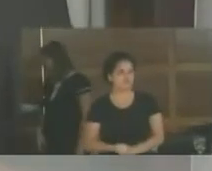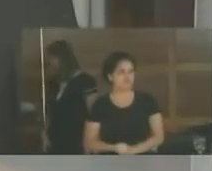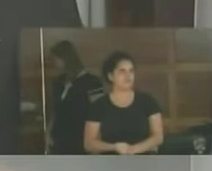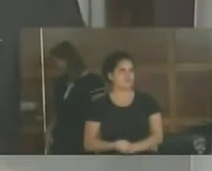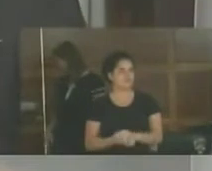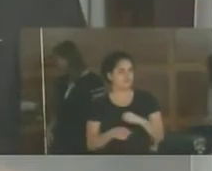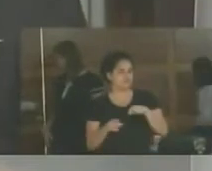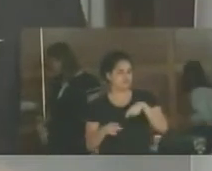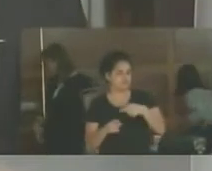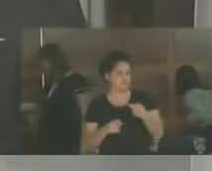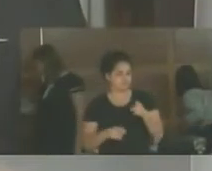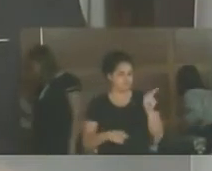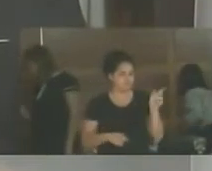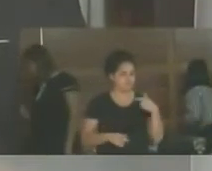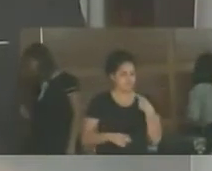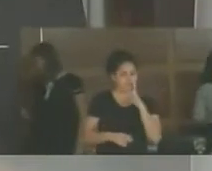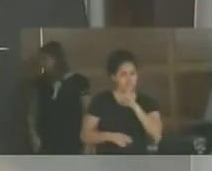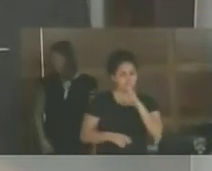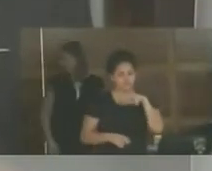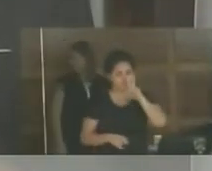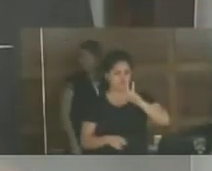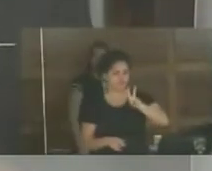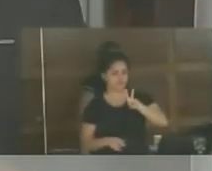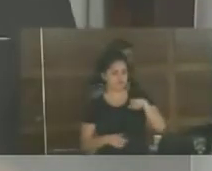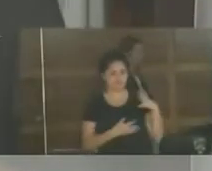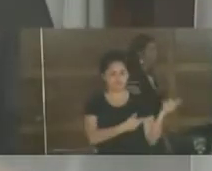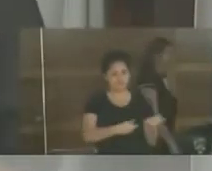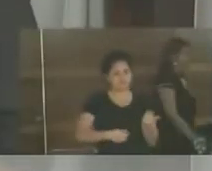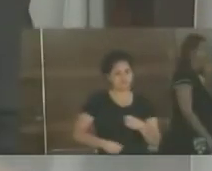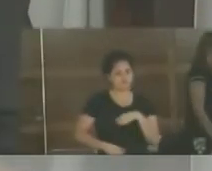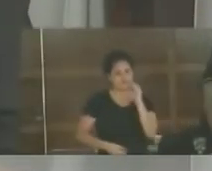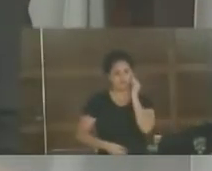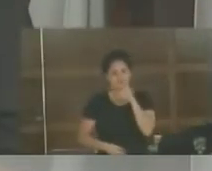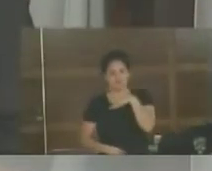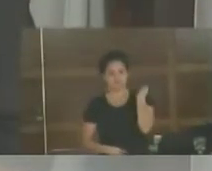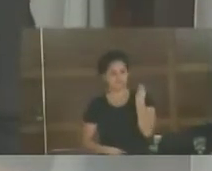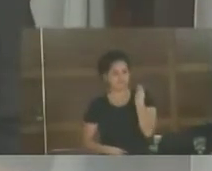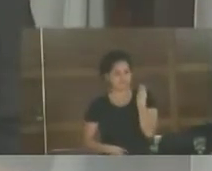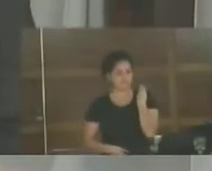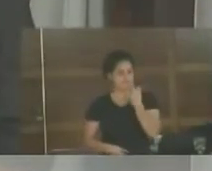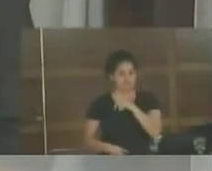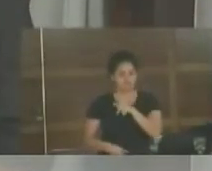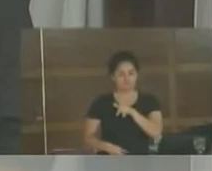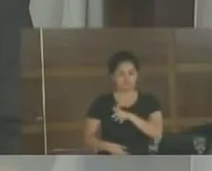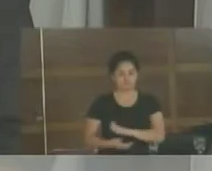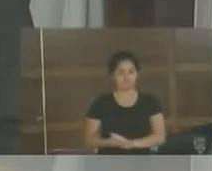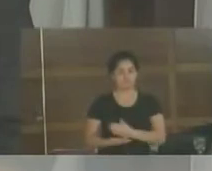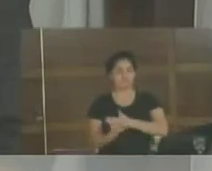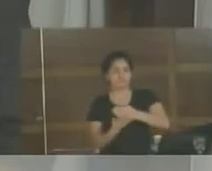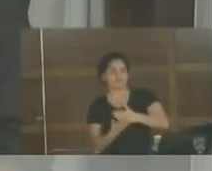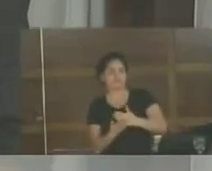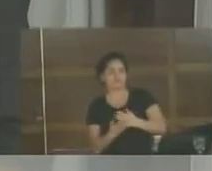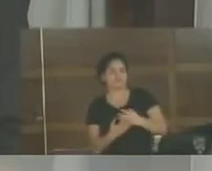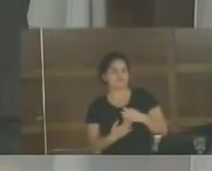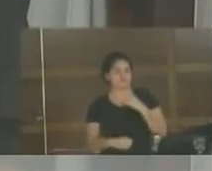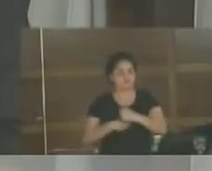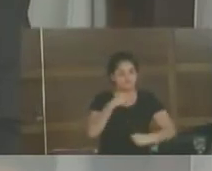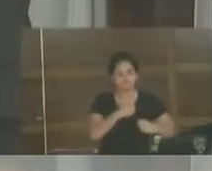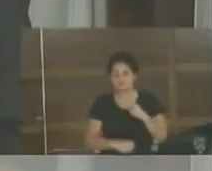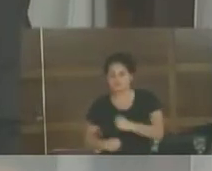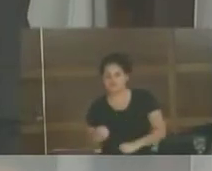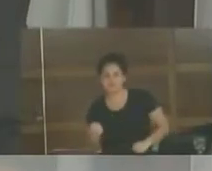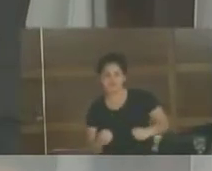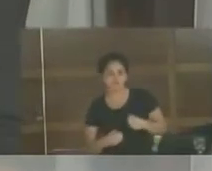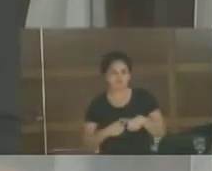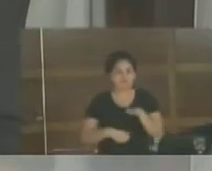Este mês que passou, nós vimos dois jovens se suicidarem. Começa com ansiedade e chega a depressão, e